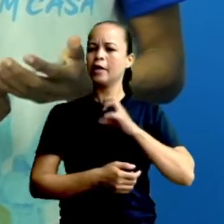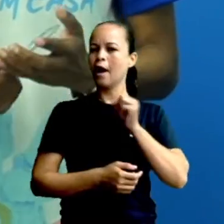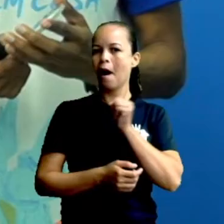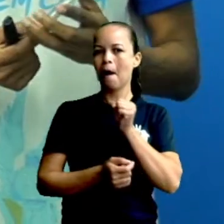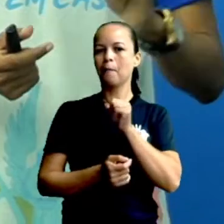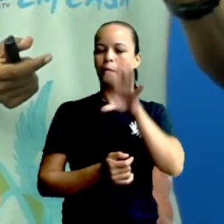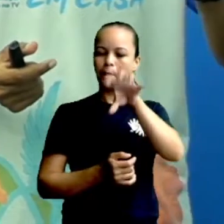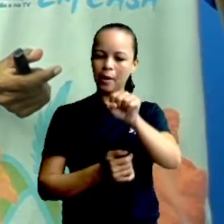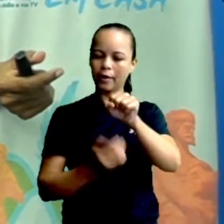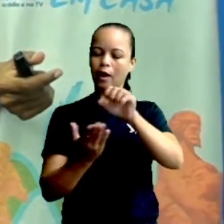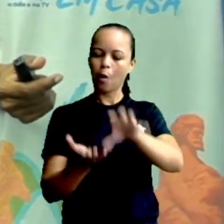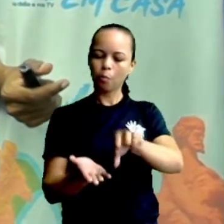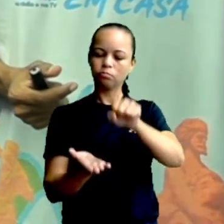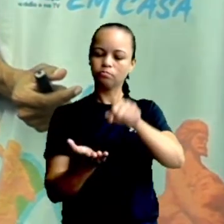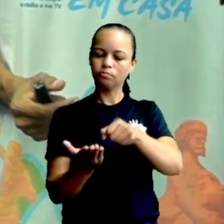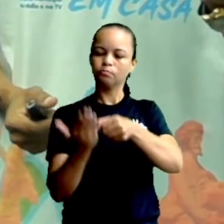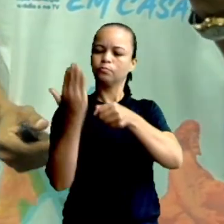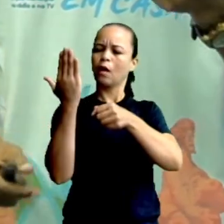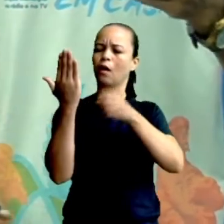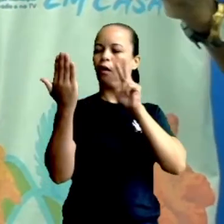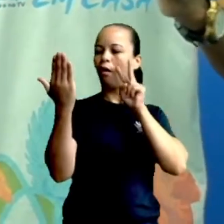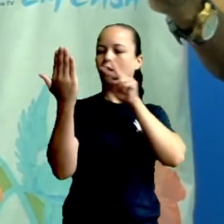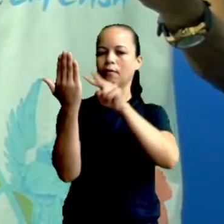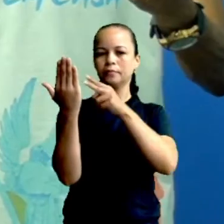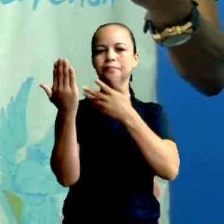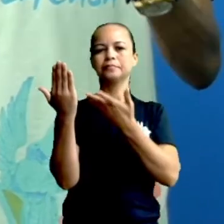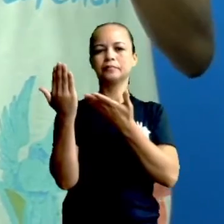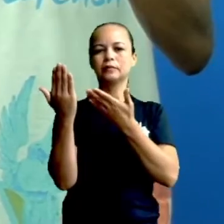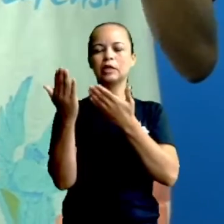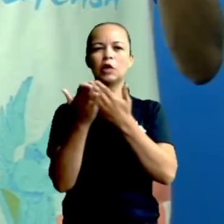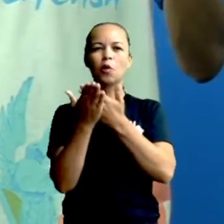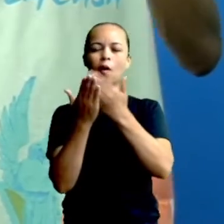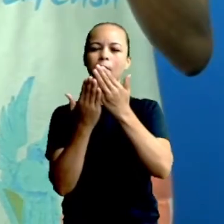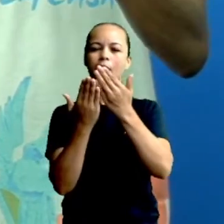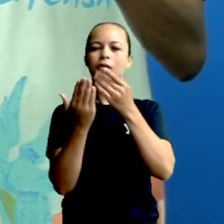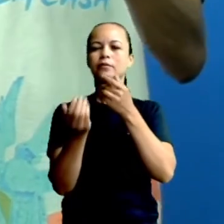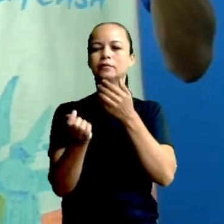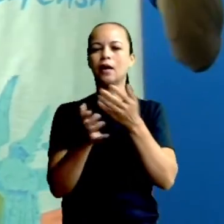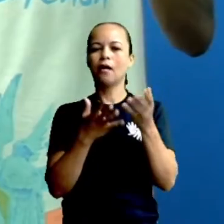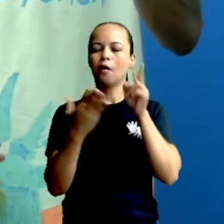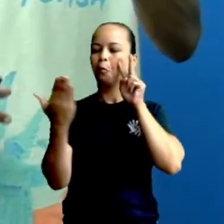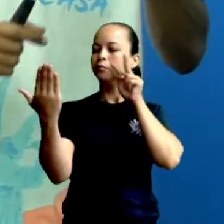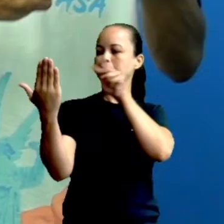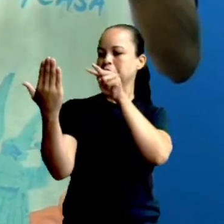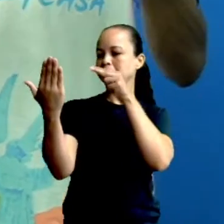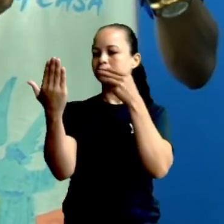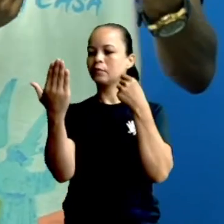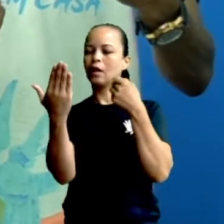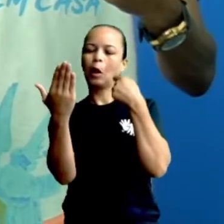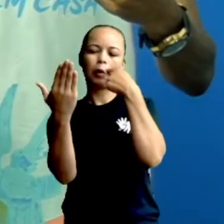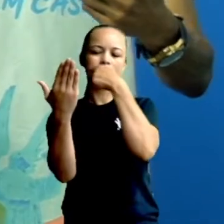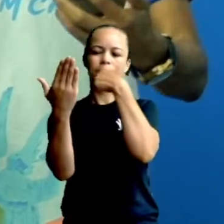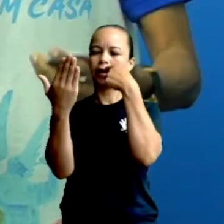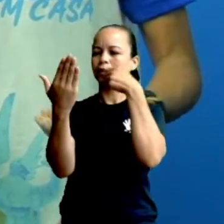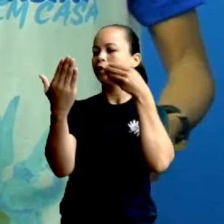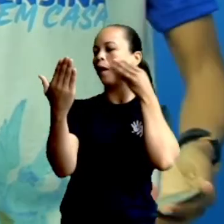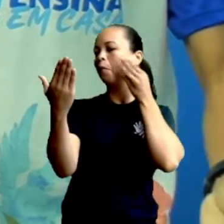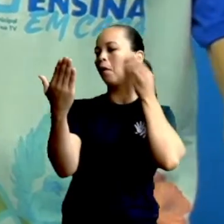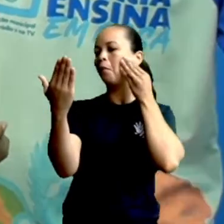um espelho, vou colocar um espelho aqui pequenininho, tá? E começa a olhar no espelho, se maquiar, por